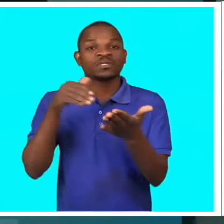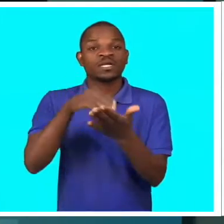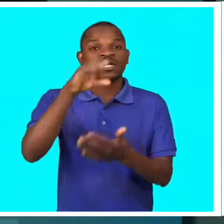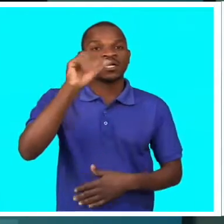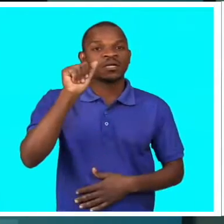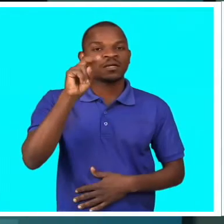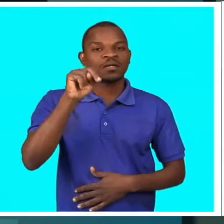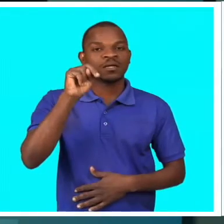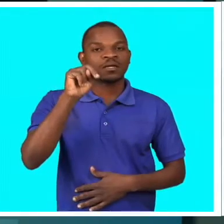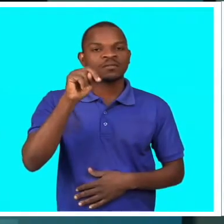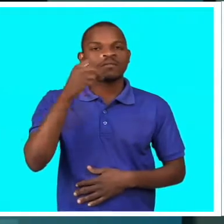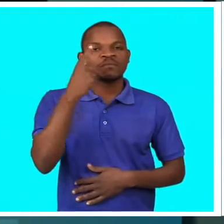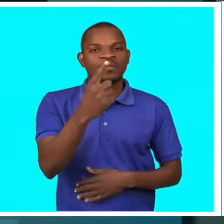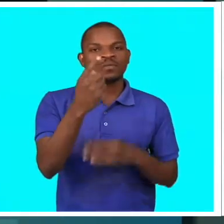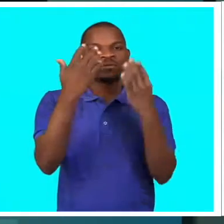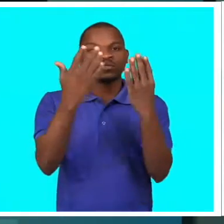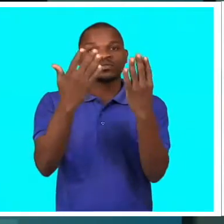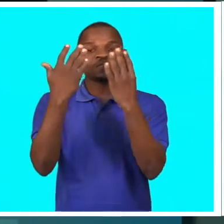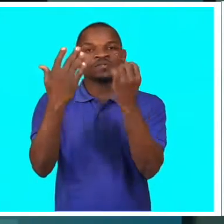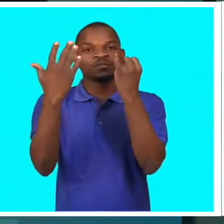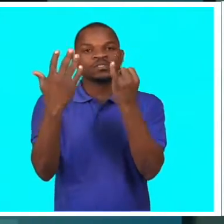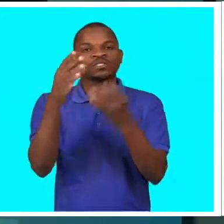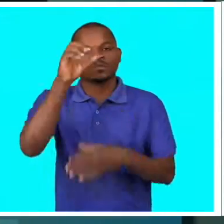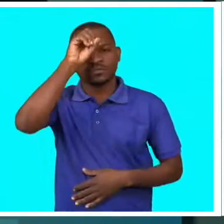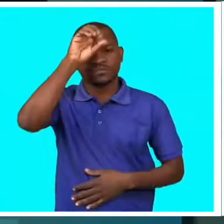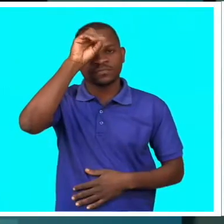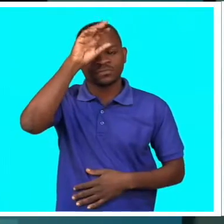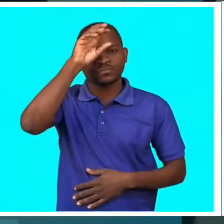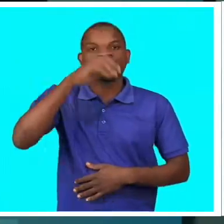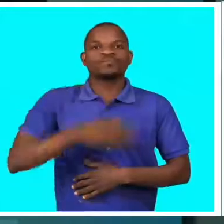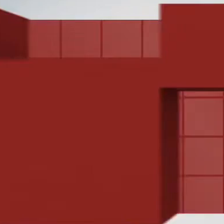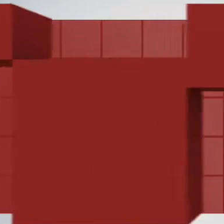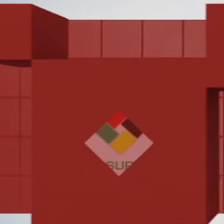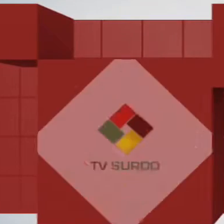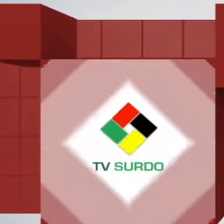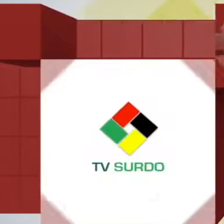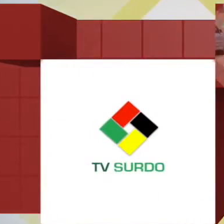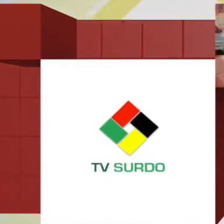1996, realizado na África do Sul.